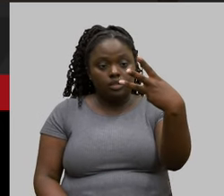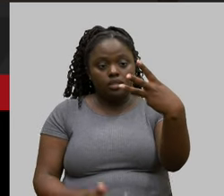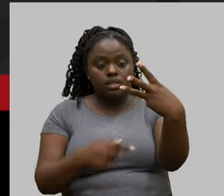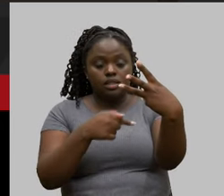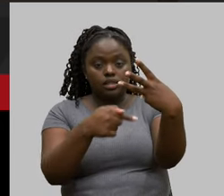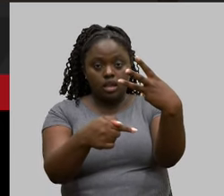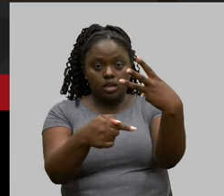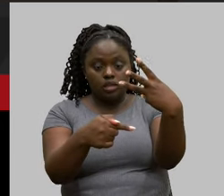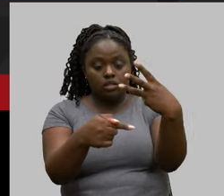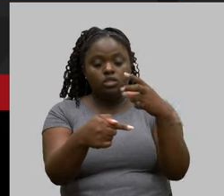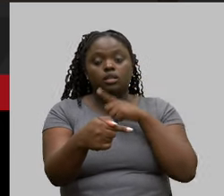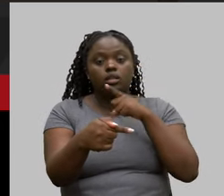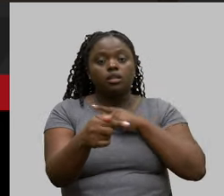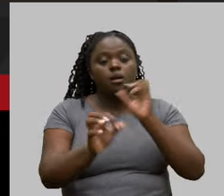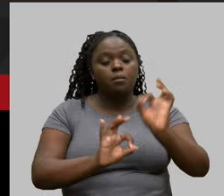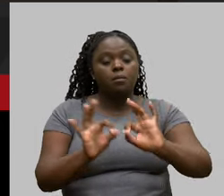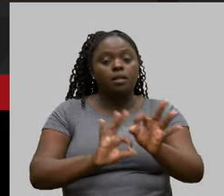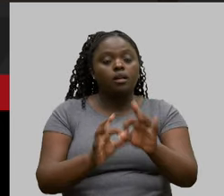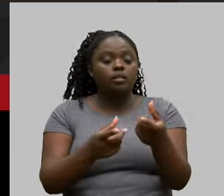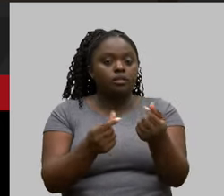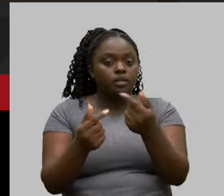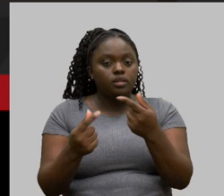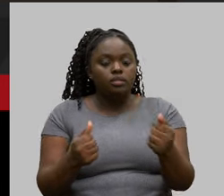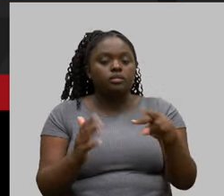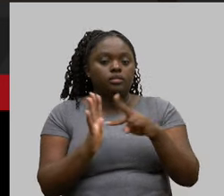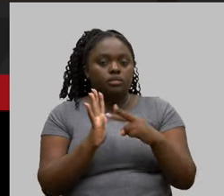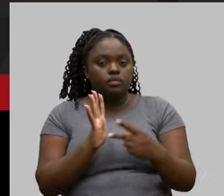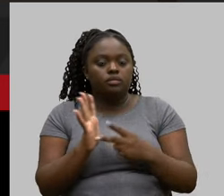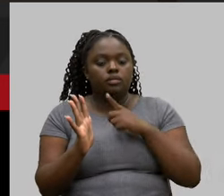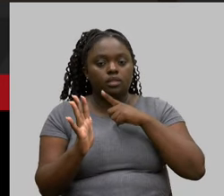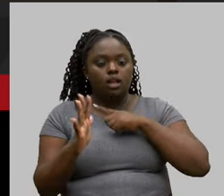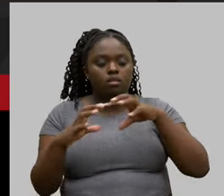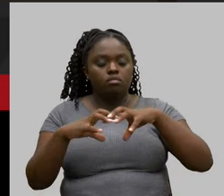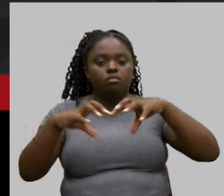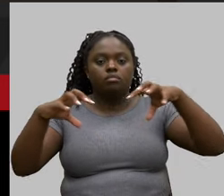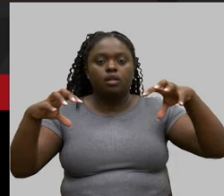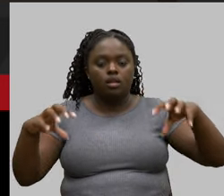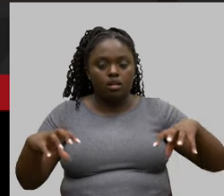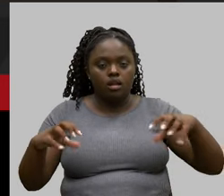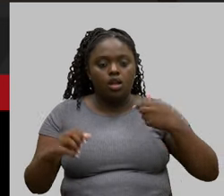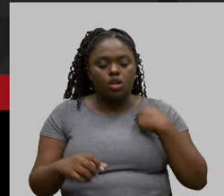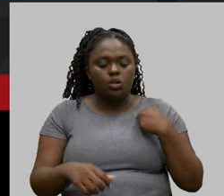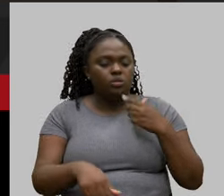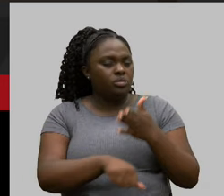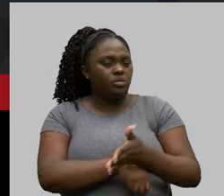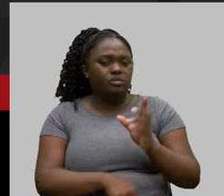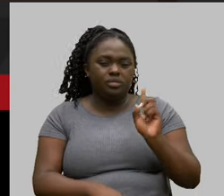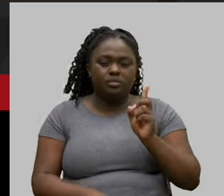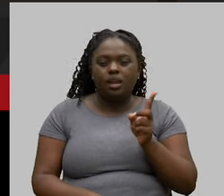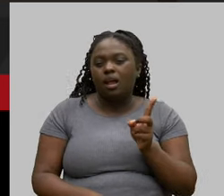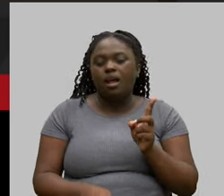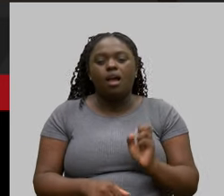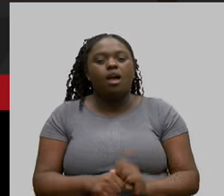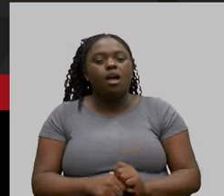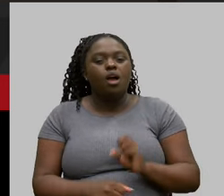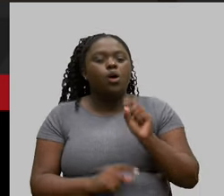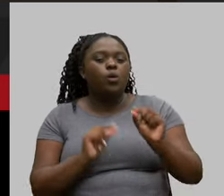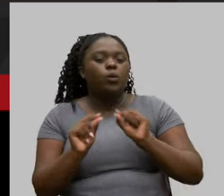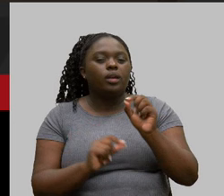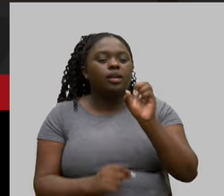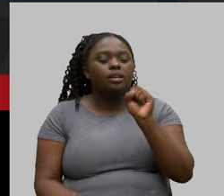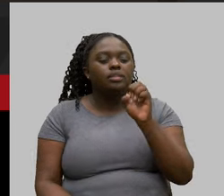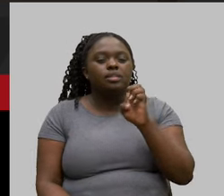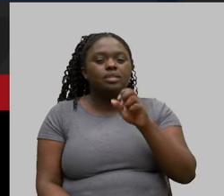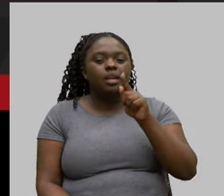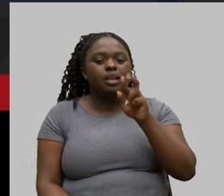que que é isso significa que eles têm segregação da massa eu não vou adentrar aqui no que que é segregação da massa eh vou apenas